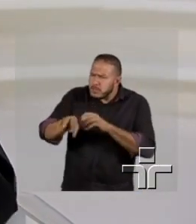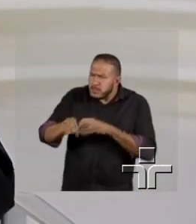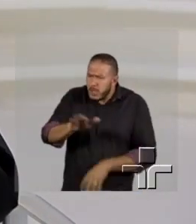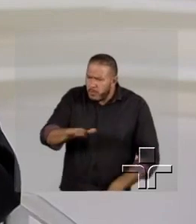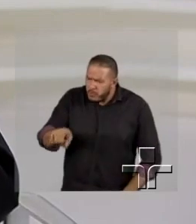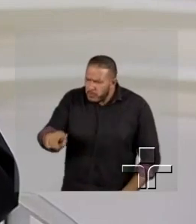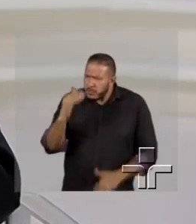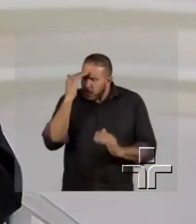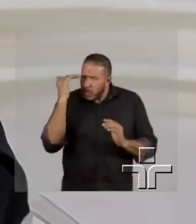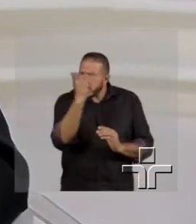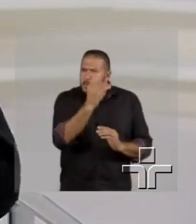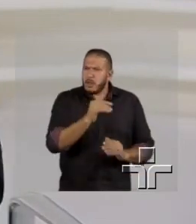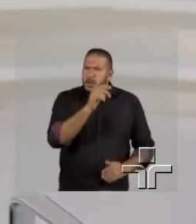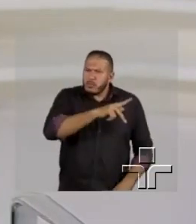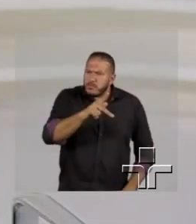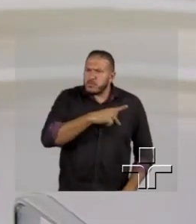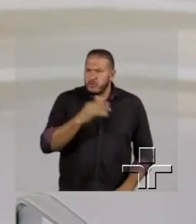tem,